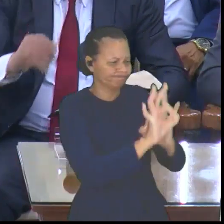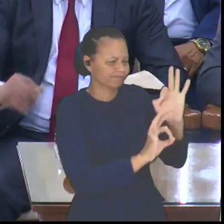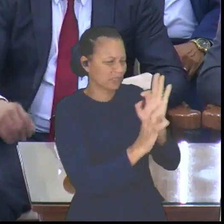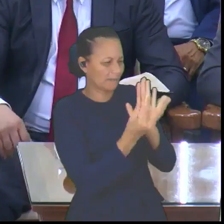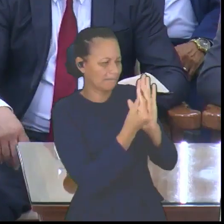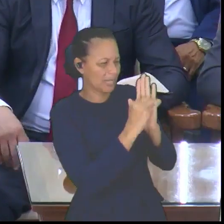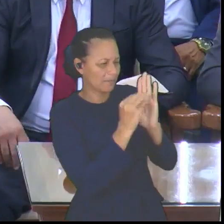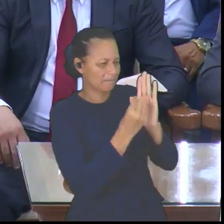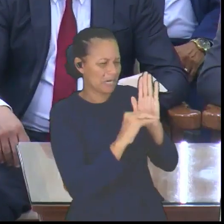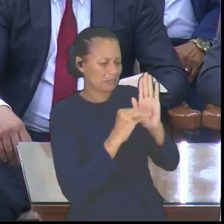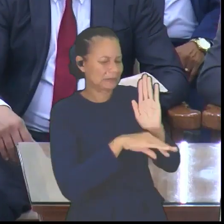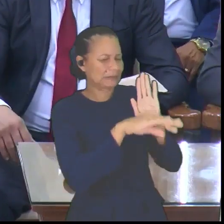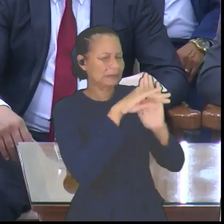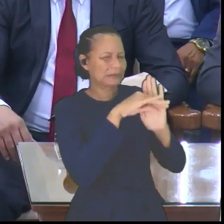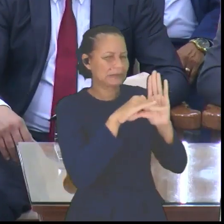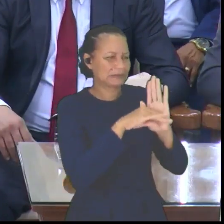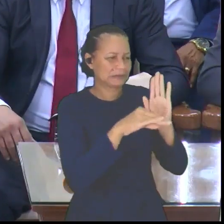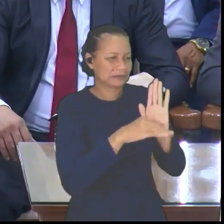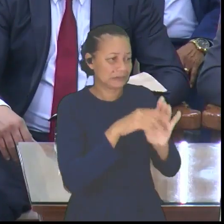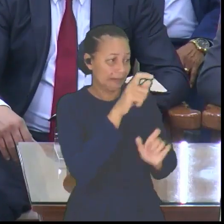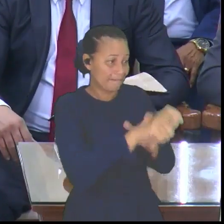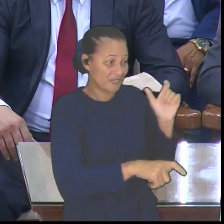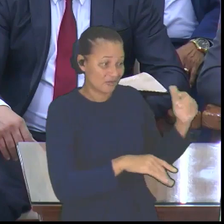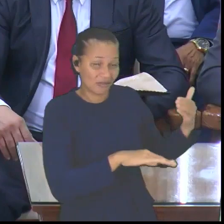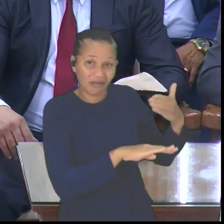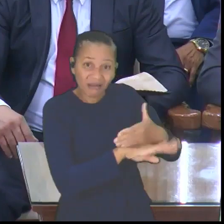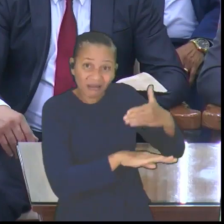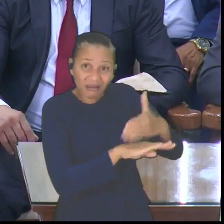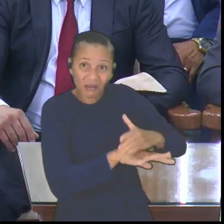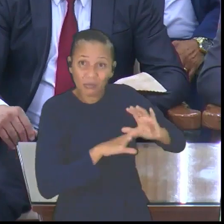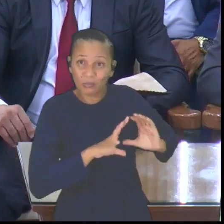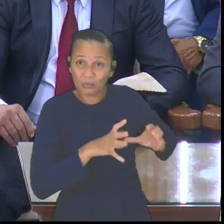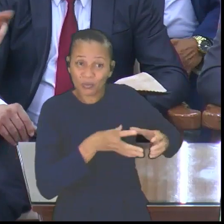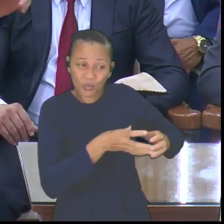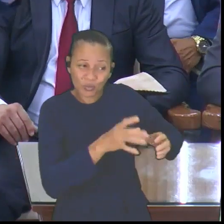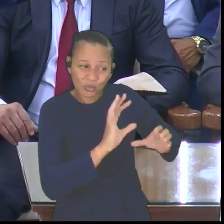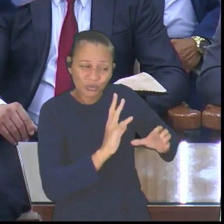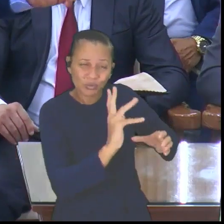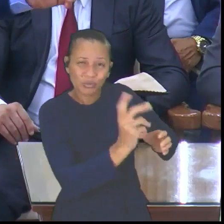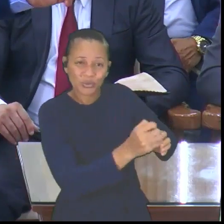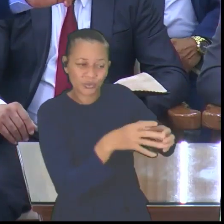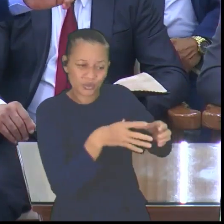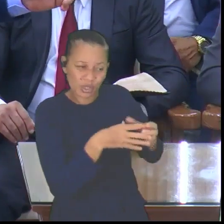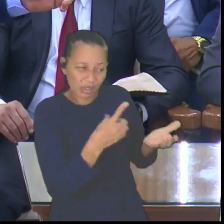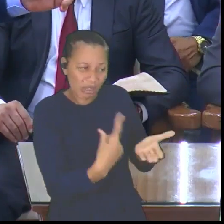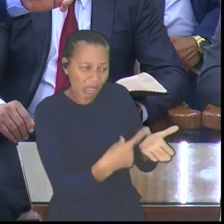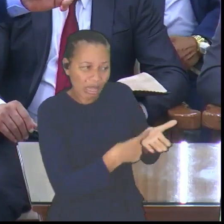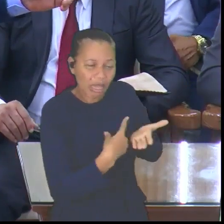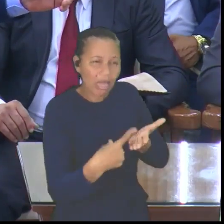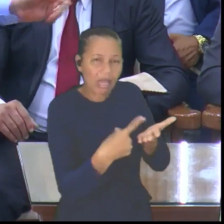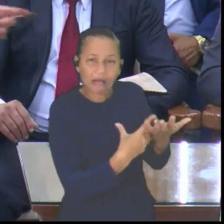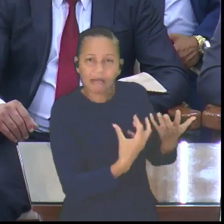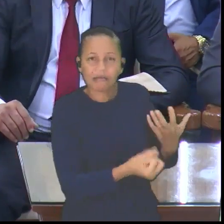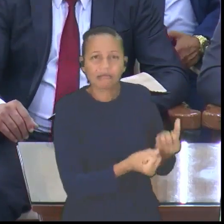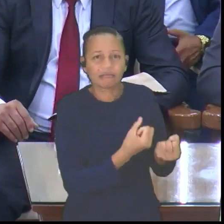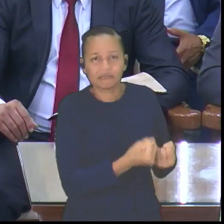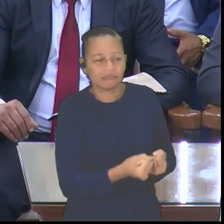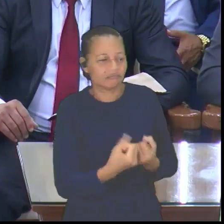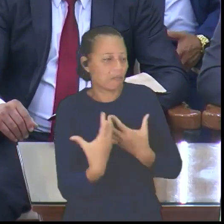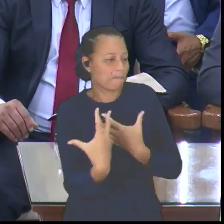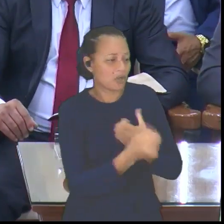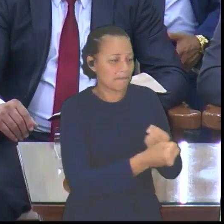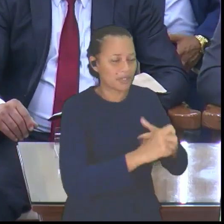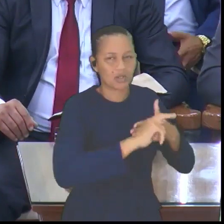e as pessoas que participaram de tudo aquilo, o planejamento de Herodes caiu sobre